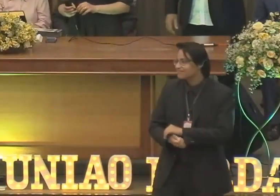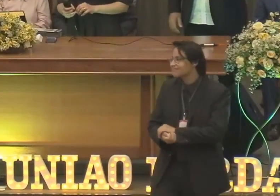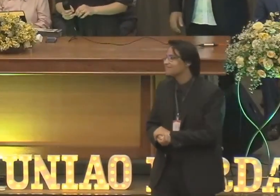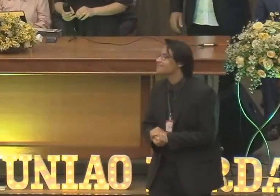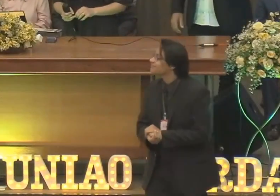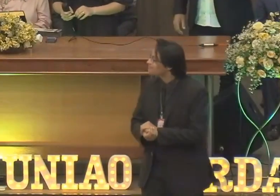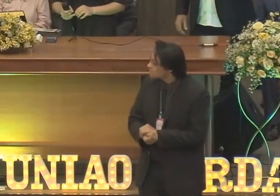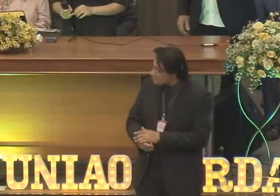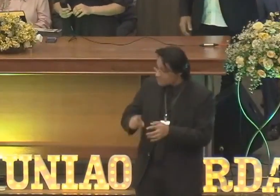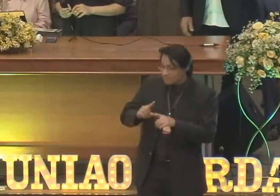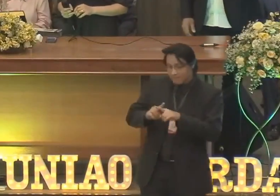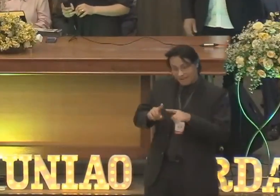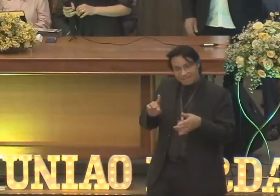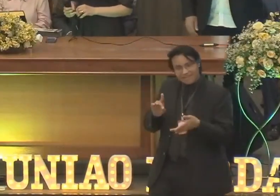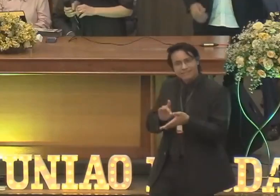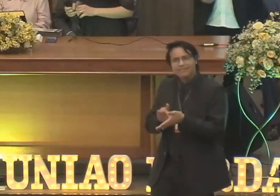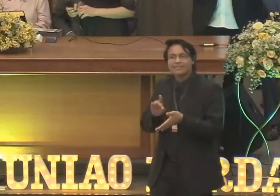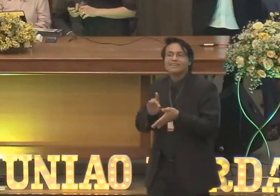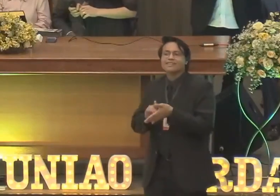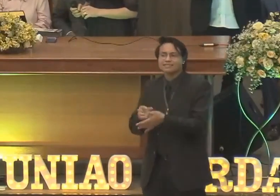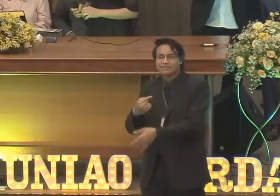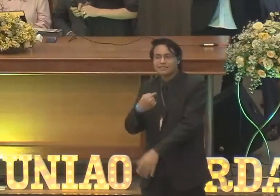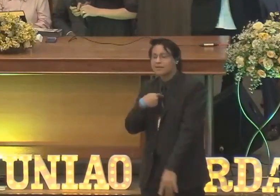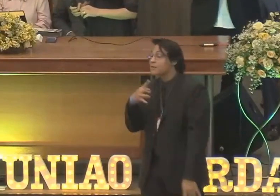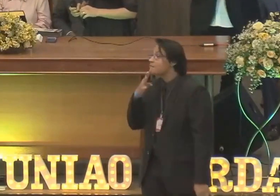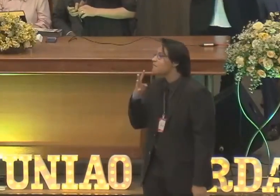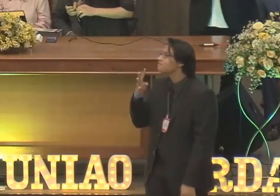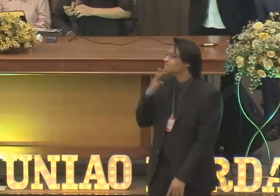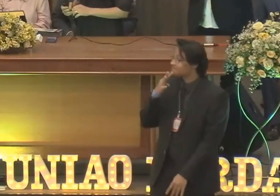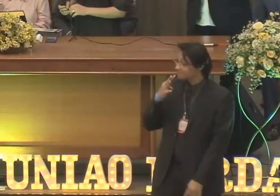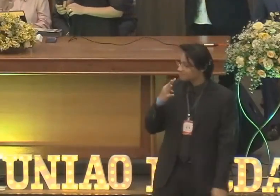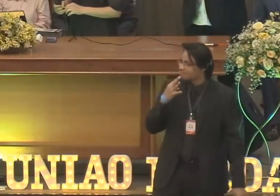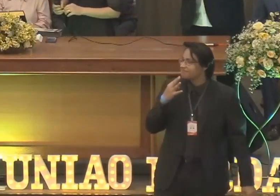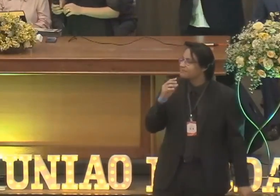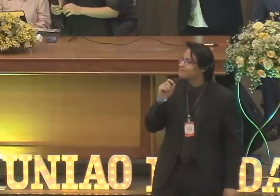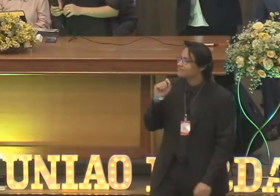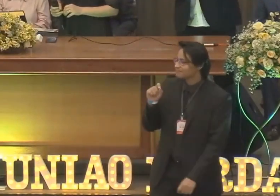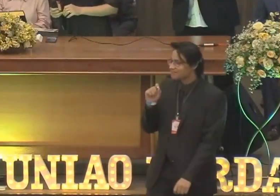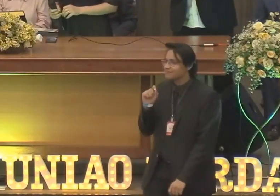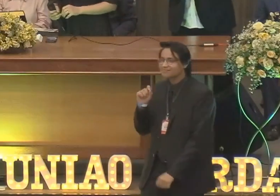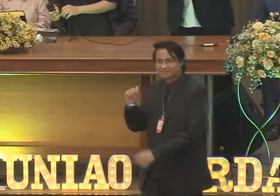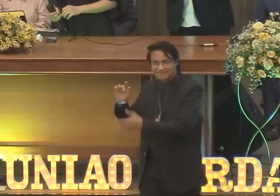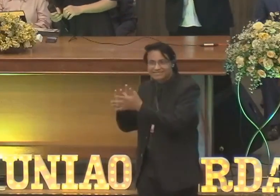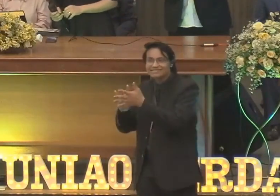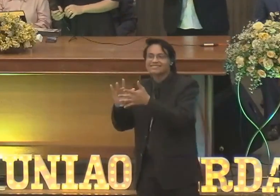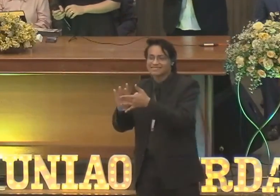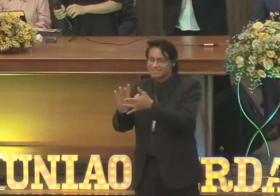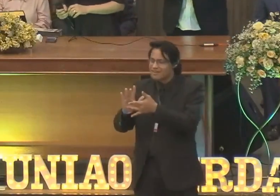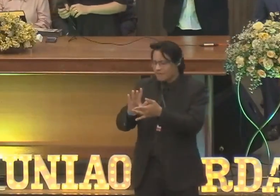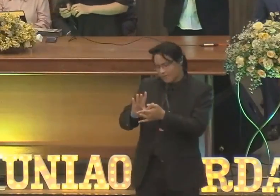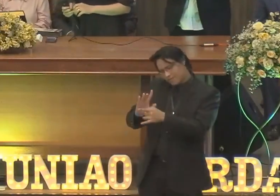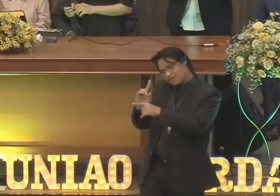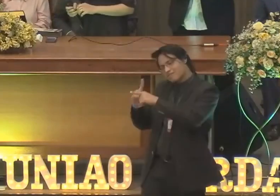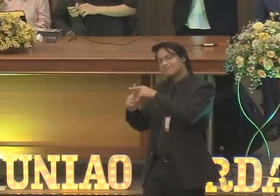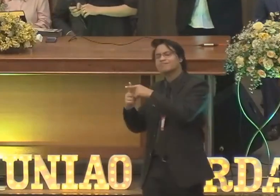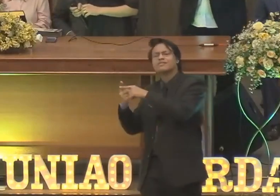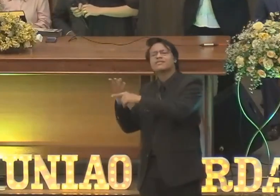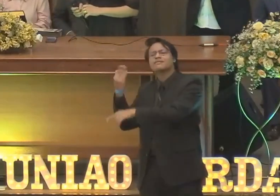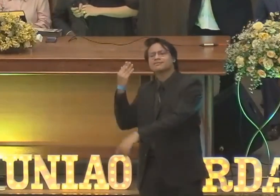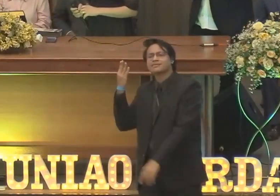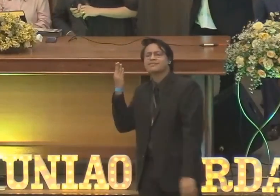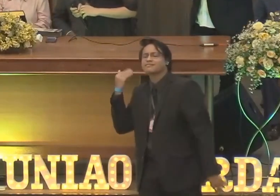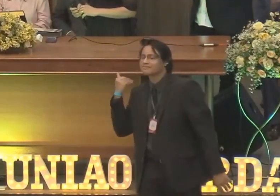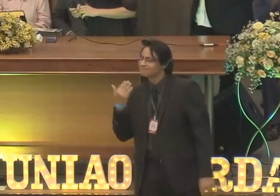A verdade eu já conhecia, que Jesus morreu por mim um